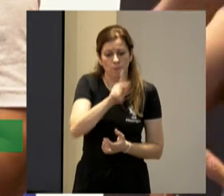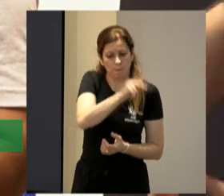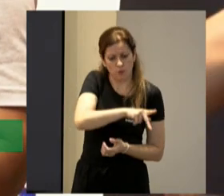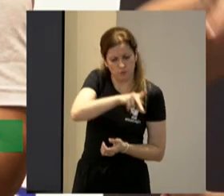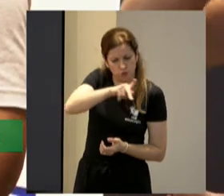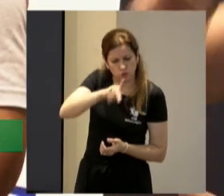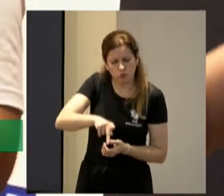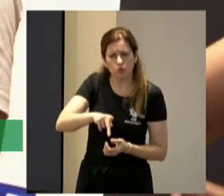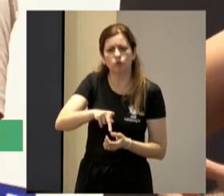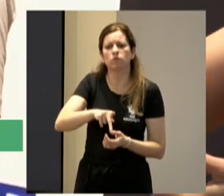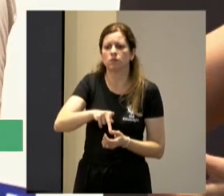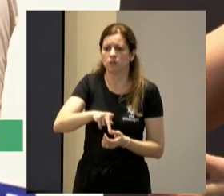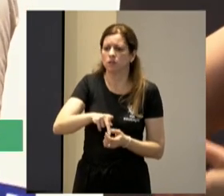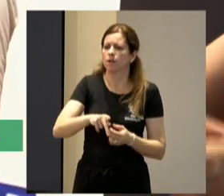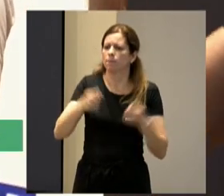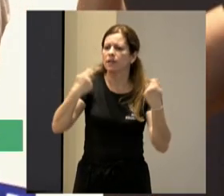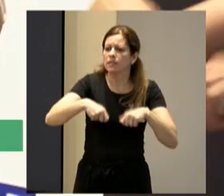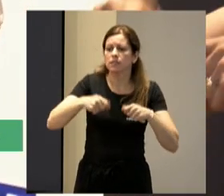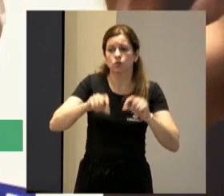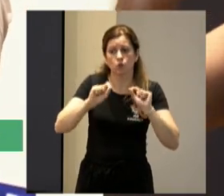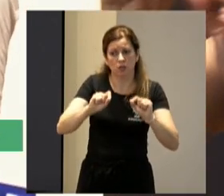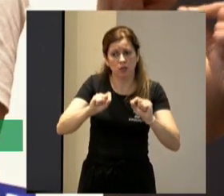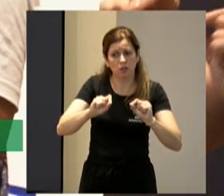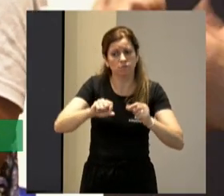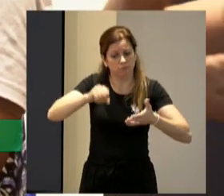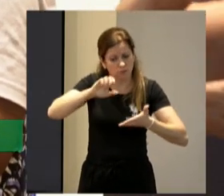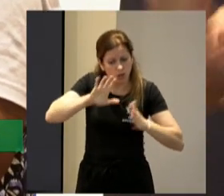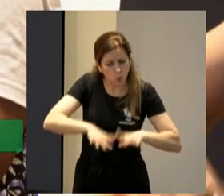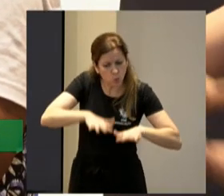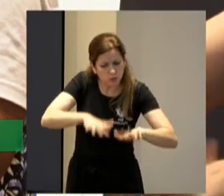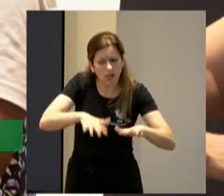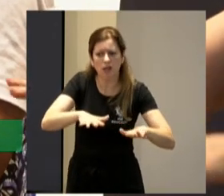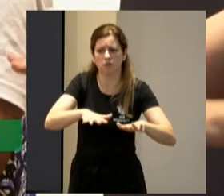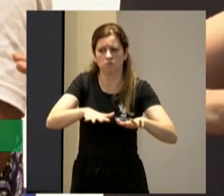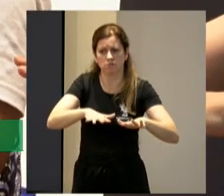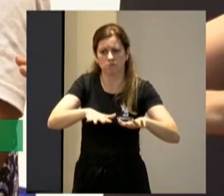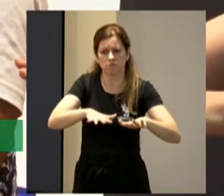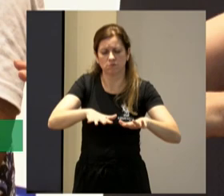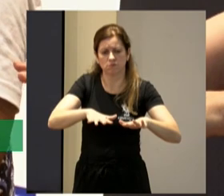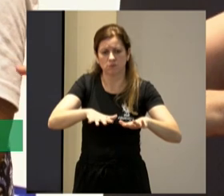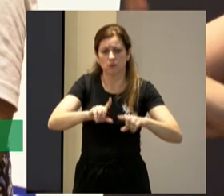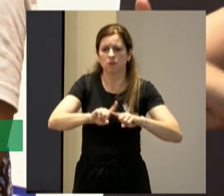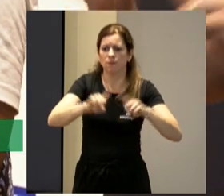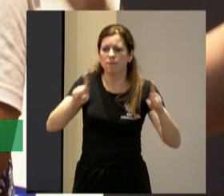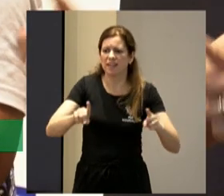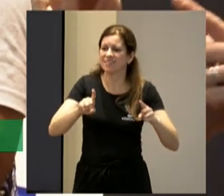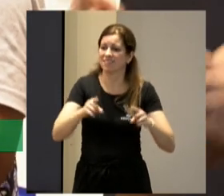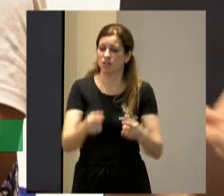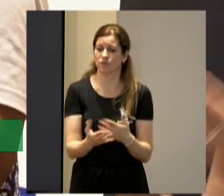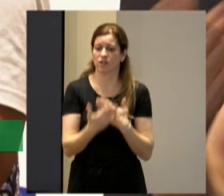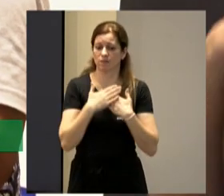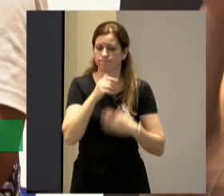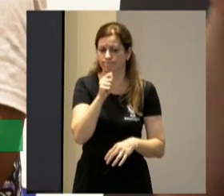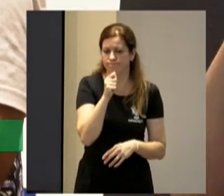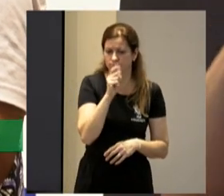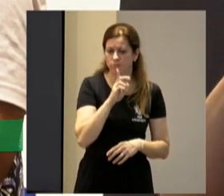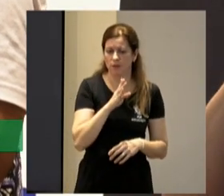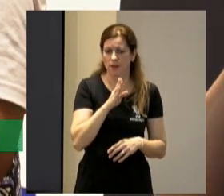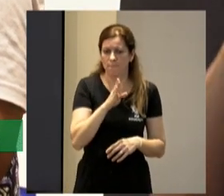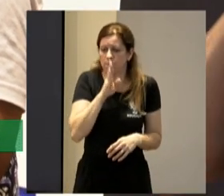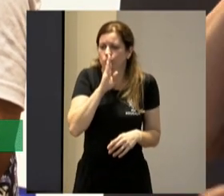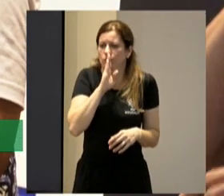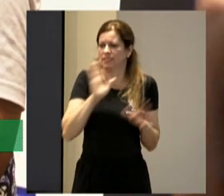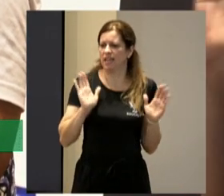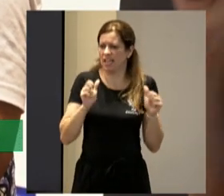na maioria das vezes, tem se negado ao seu papel histórico de ser formador de gerações. Como disse